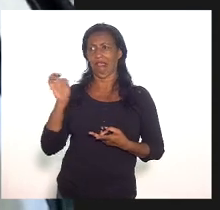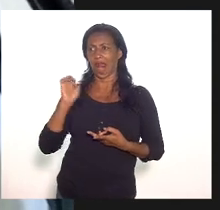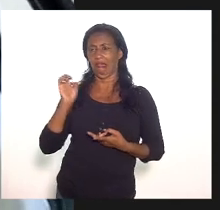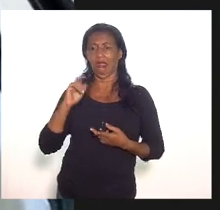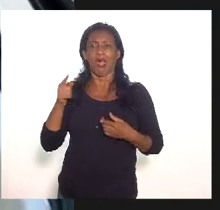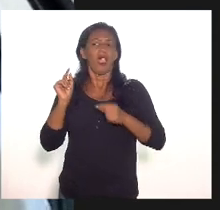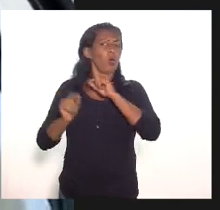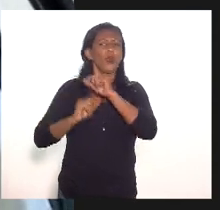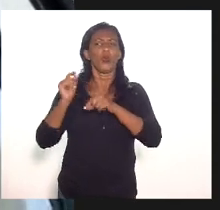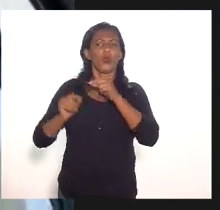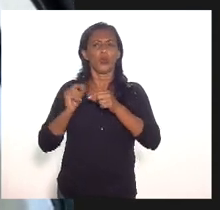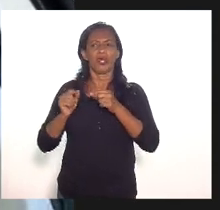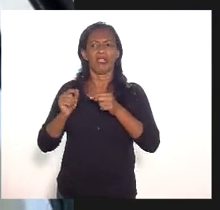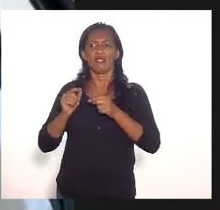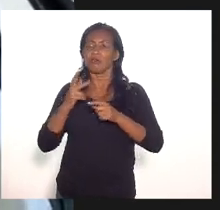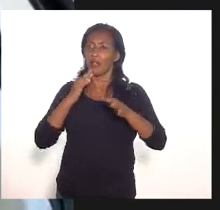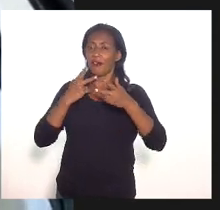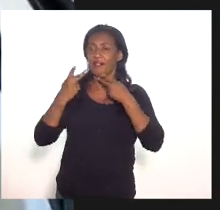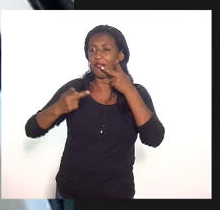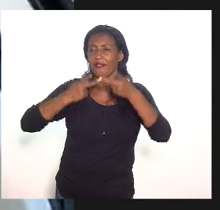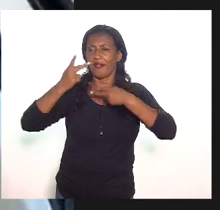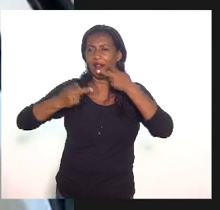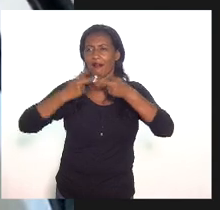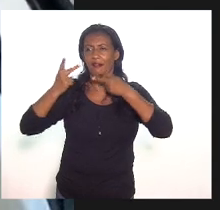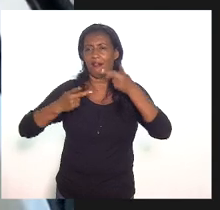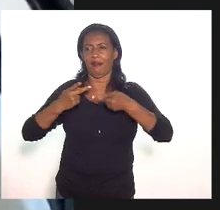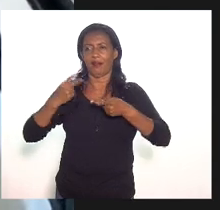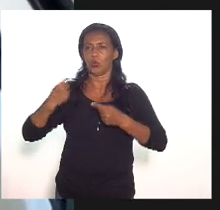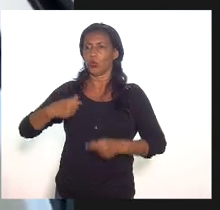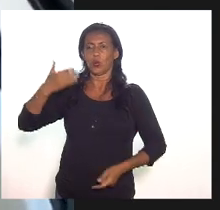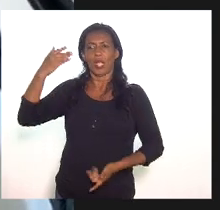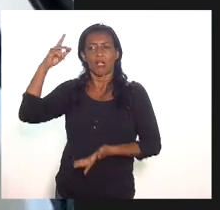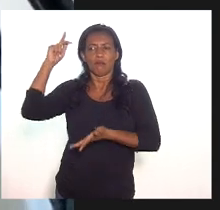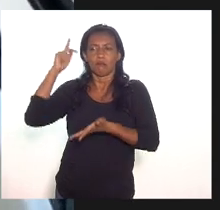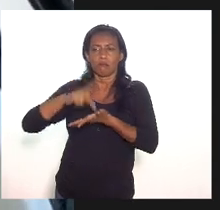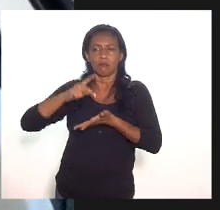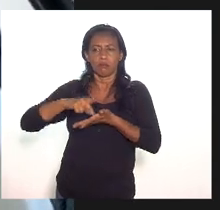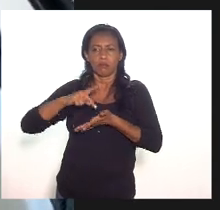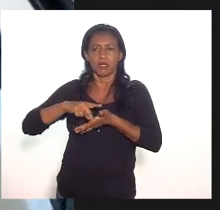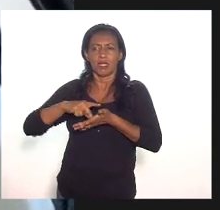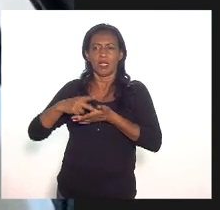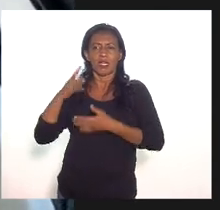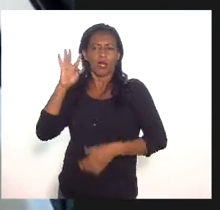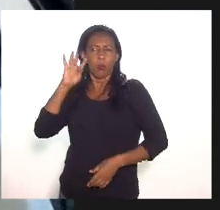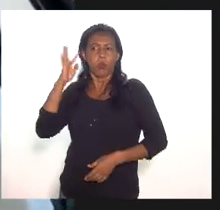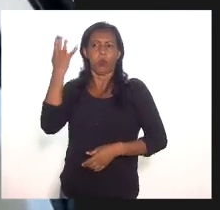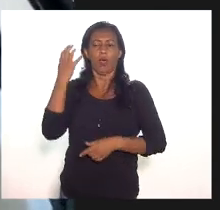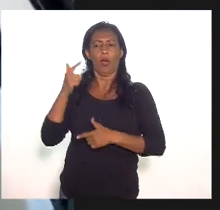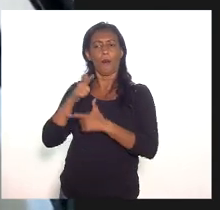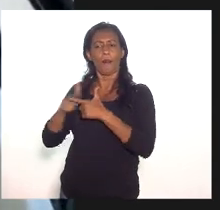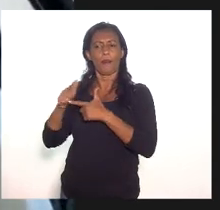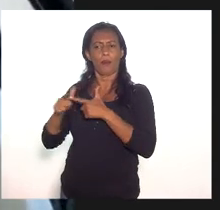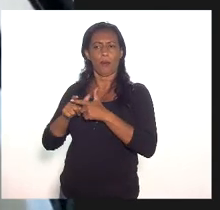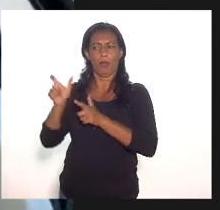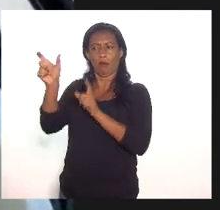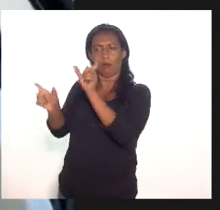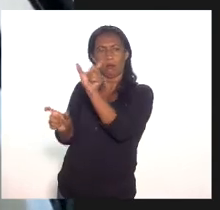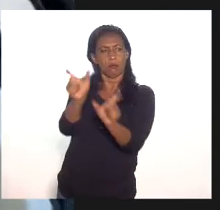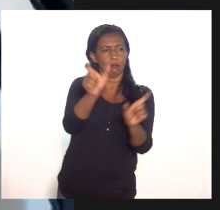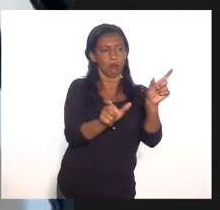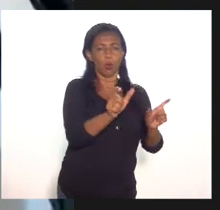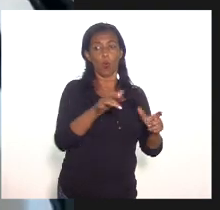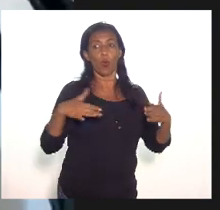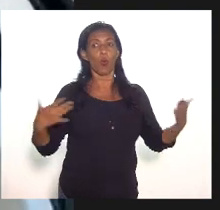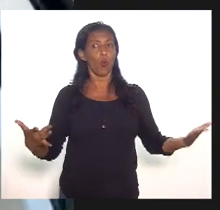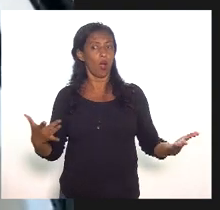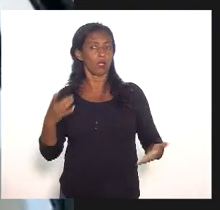apenas discurso. Não existe, de fato, um comprometimento em tentar resolver o problema. Quando a deputada Mônica